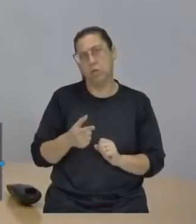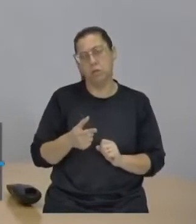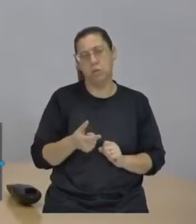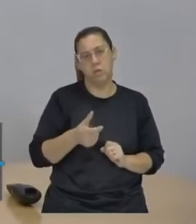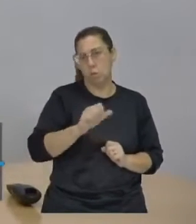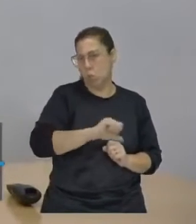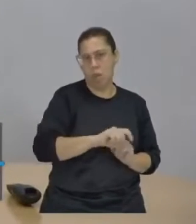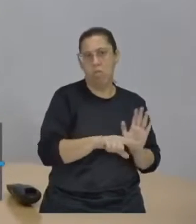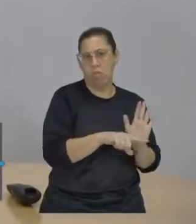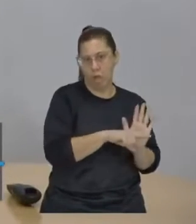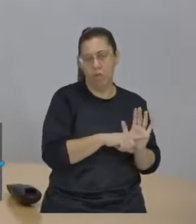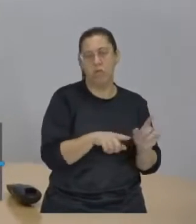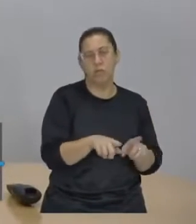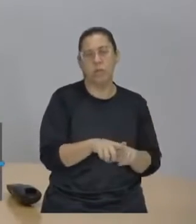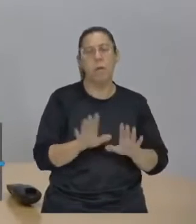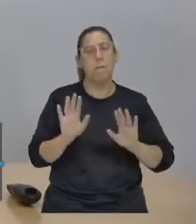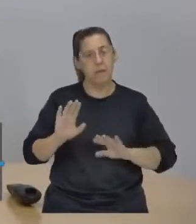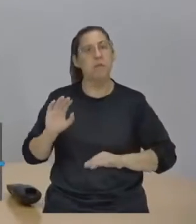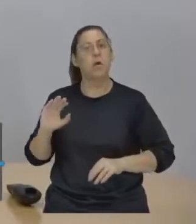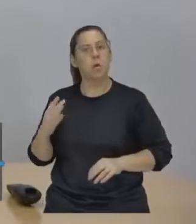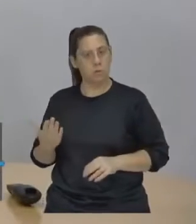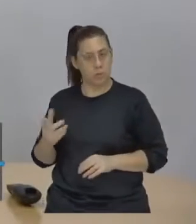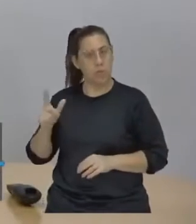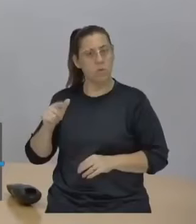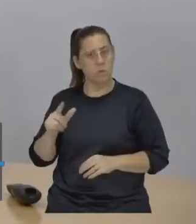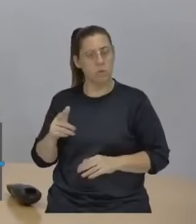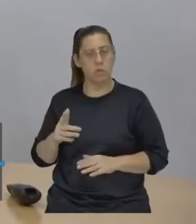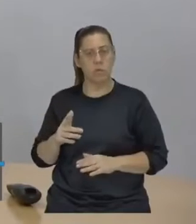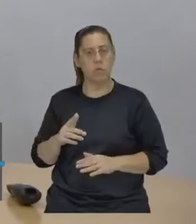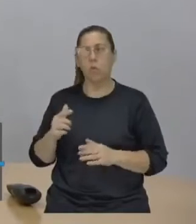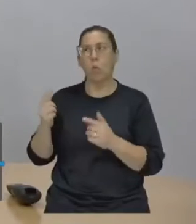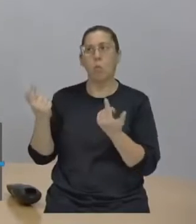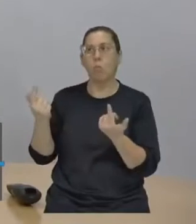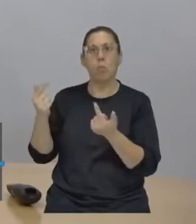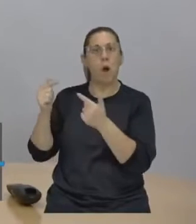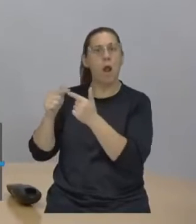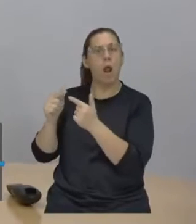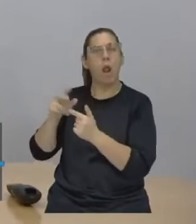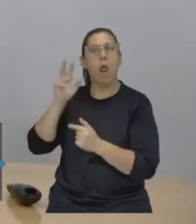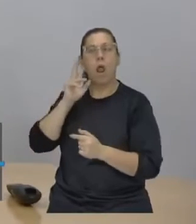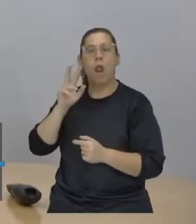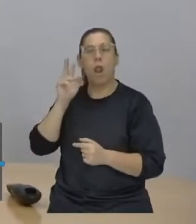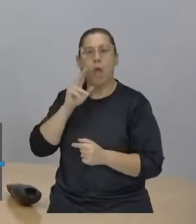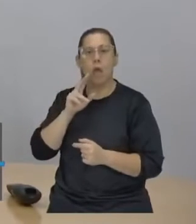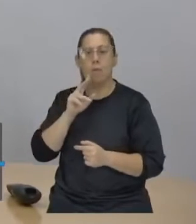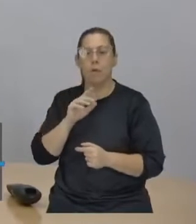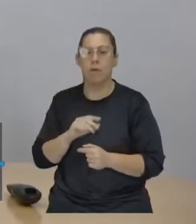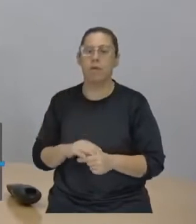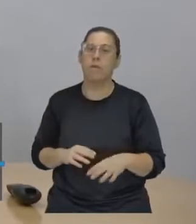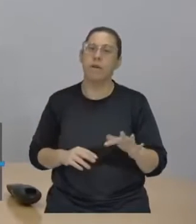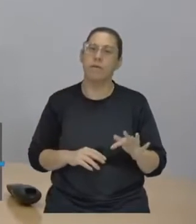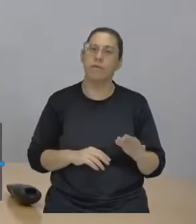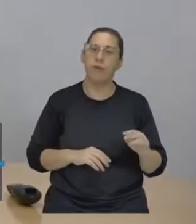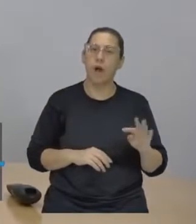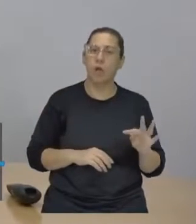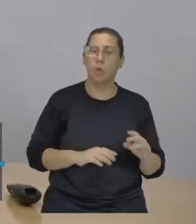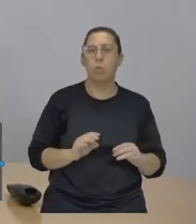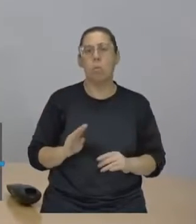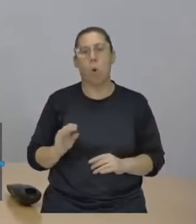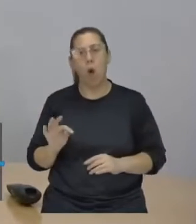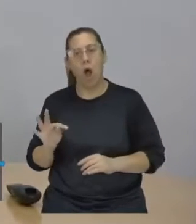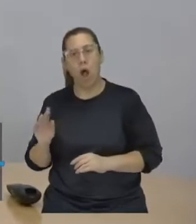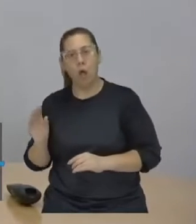mas é um fato, ok? Não façam associação de fato com boato, não é isso, tá? Não